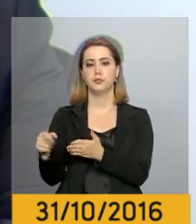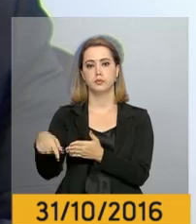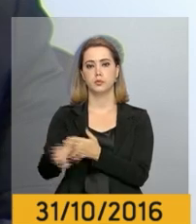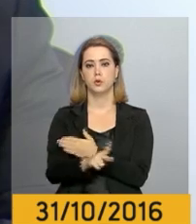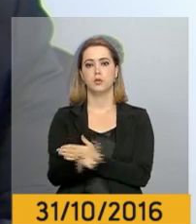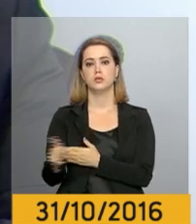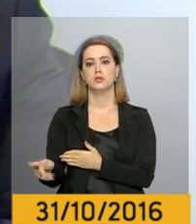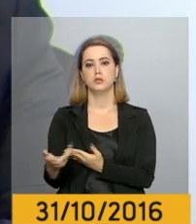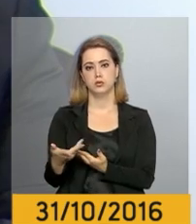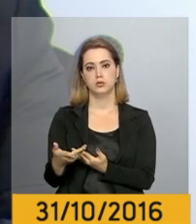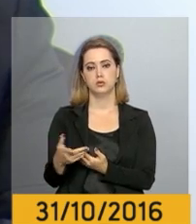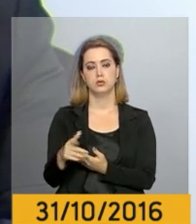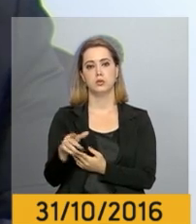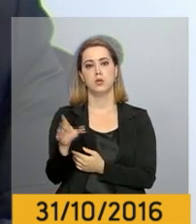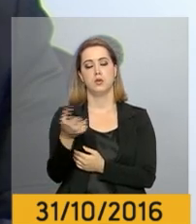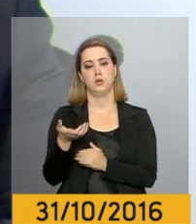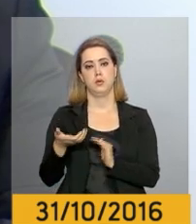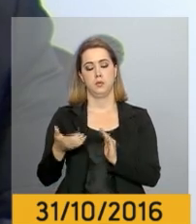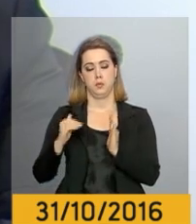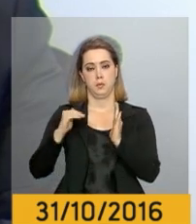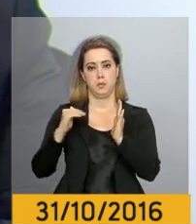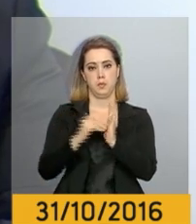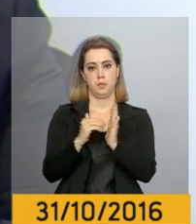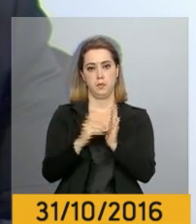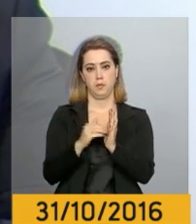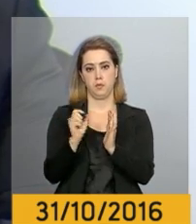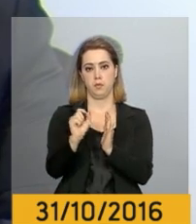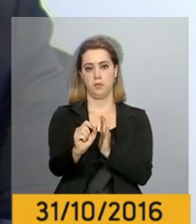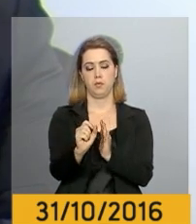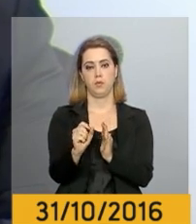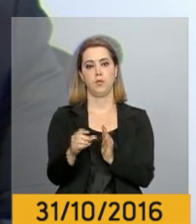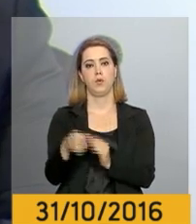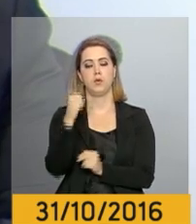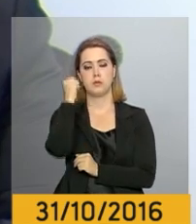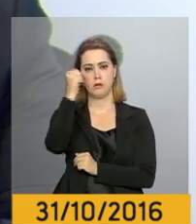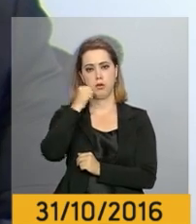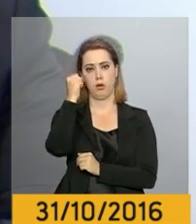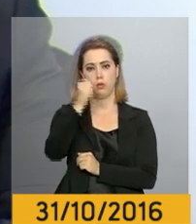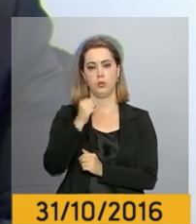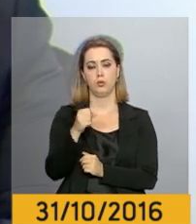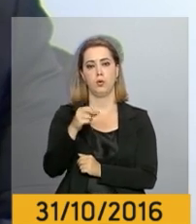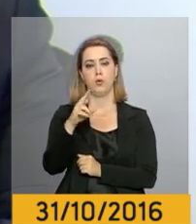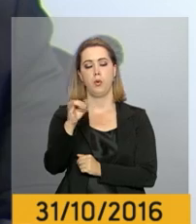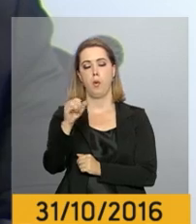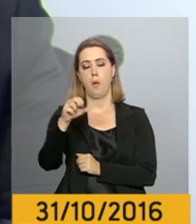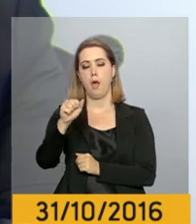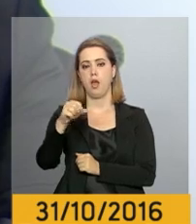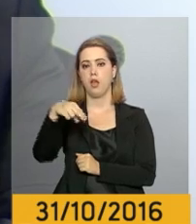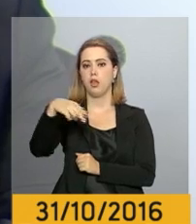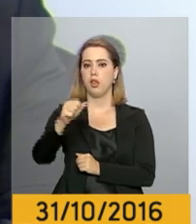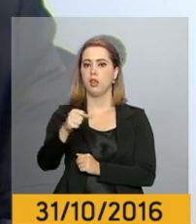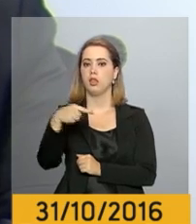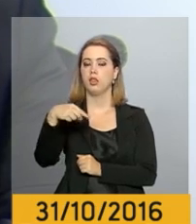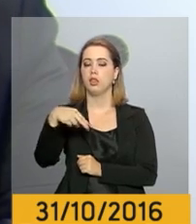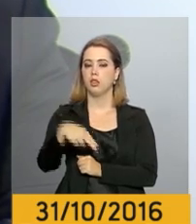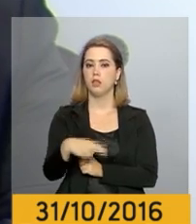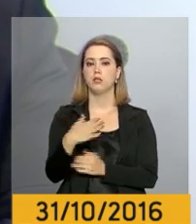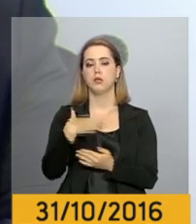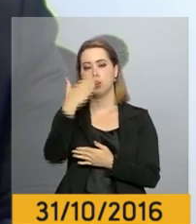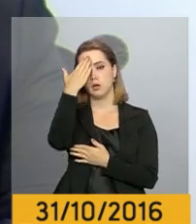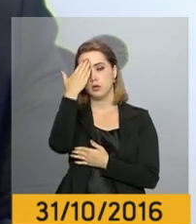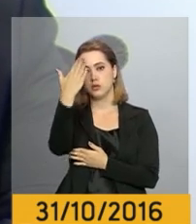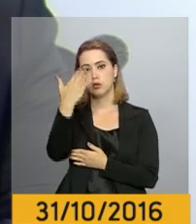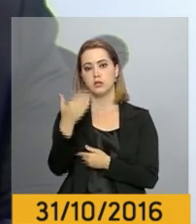presidente do senado federal eminente Senador Renan Calheiros a quem agradecemos